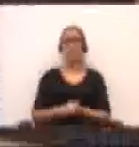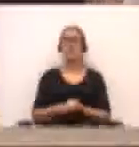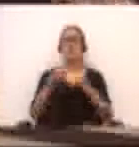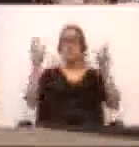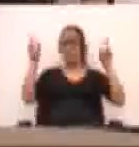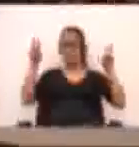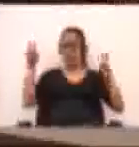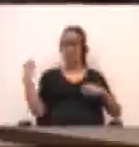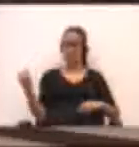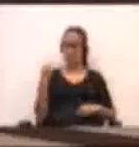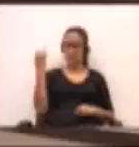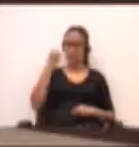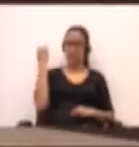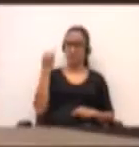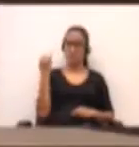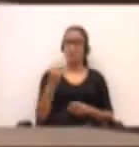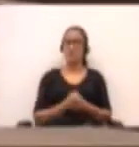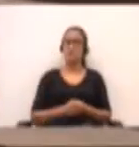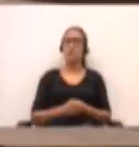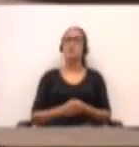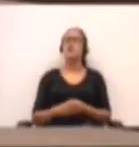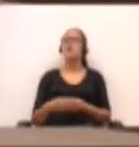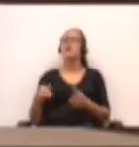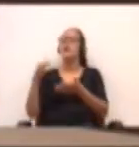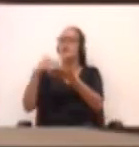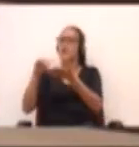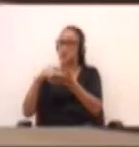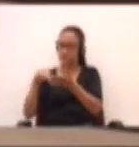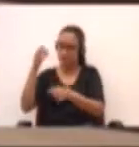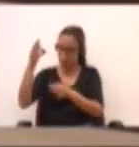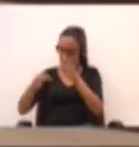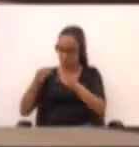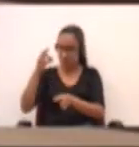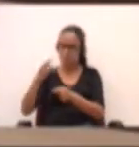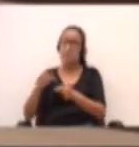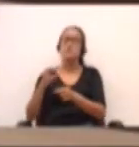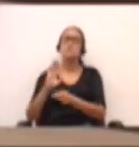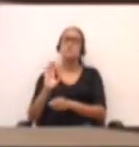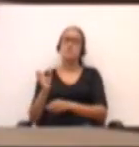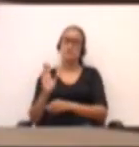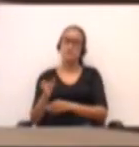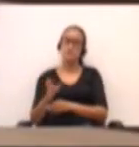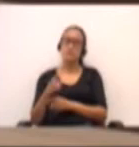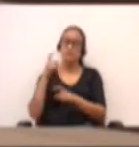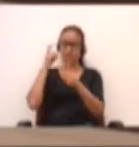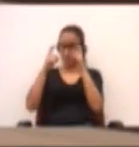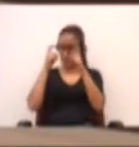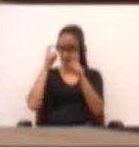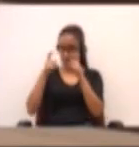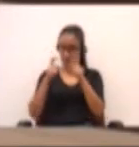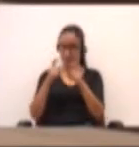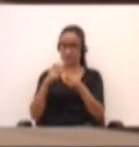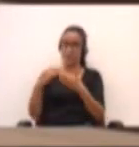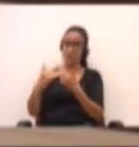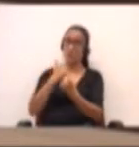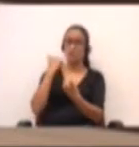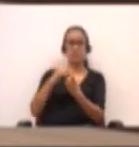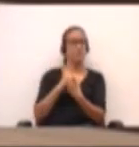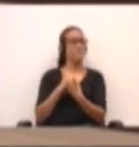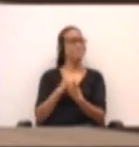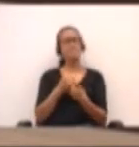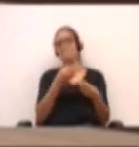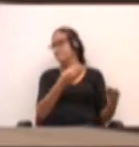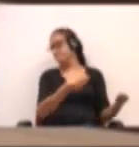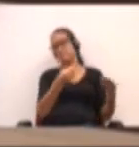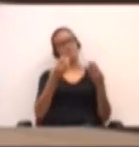Assuntos Relevantes, que a Secretaria de Negócio Jurídico, em reunião, orienta esta presidência que não deve receber